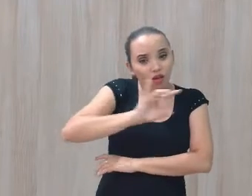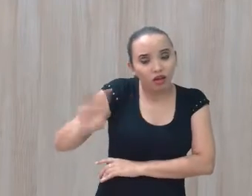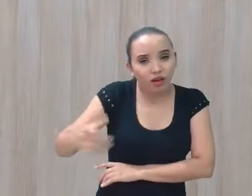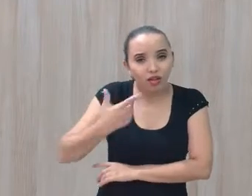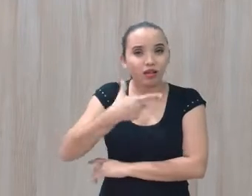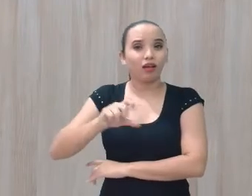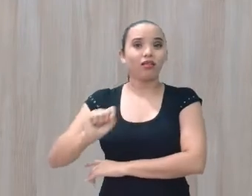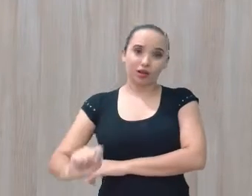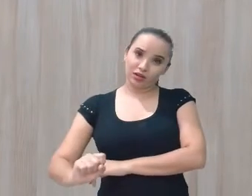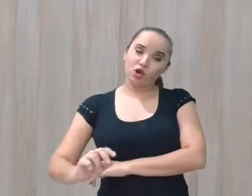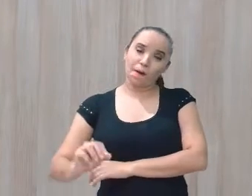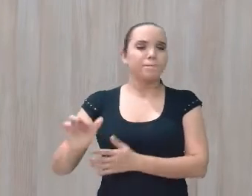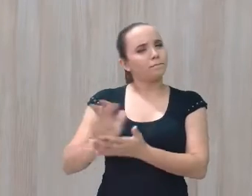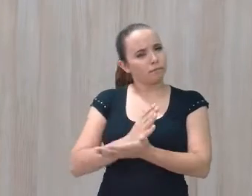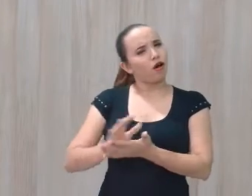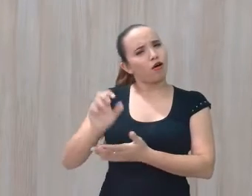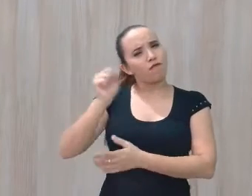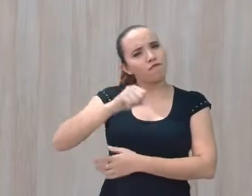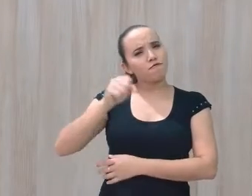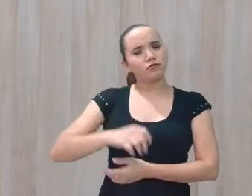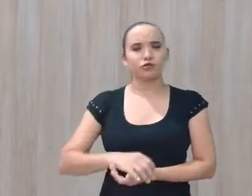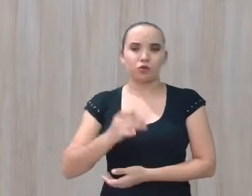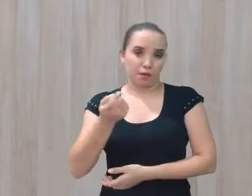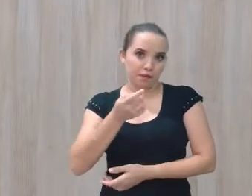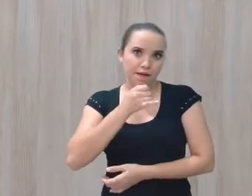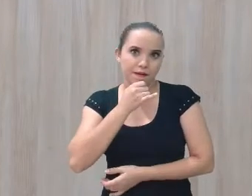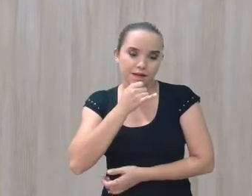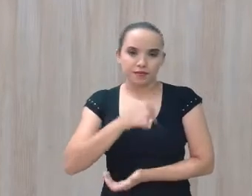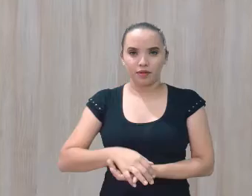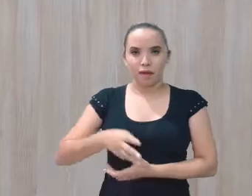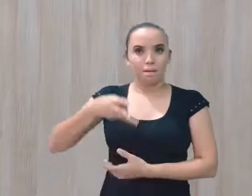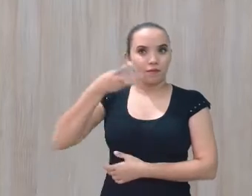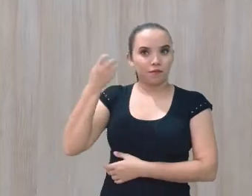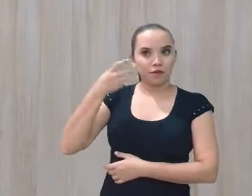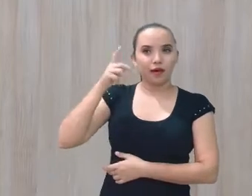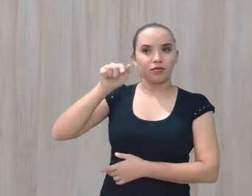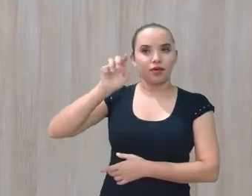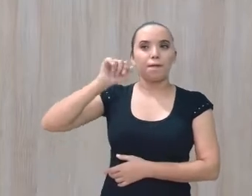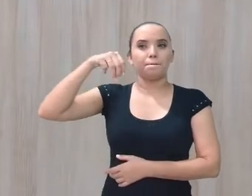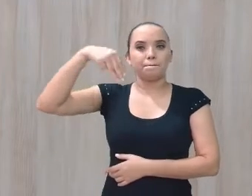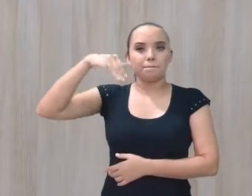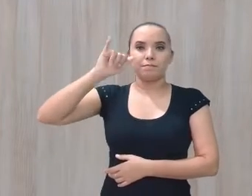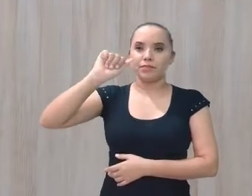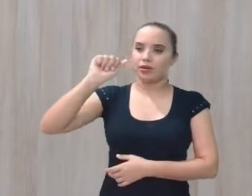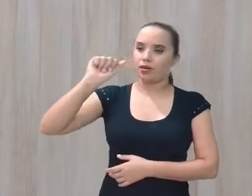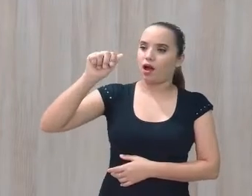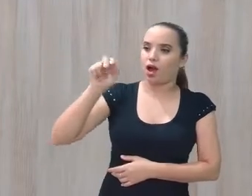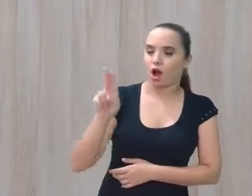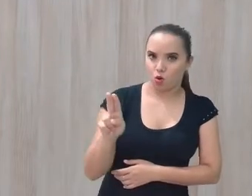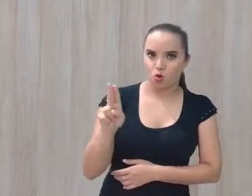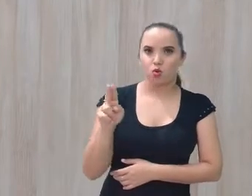portuguesa. Só alguns que são. Por exemplo, o gato é igual. É miau, Gato faz miau